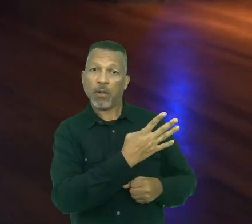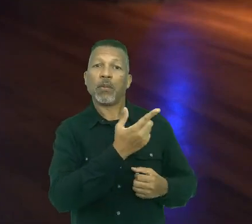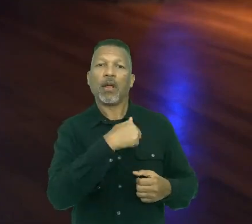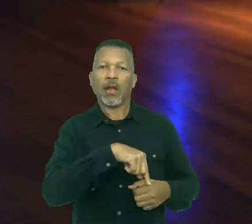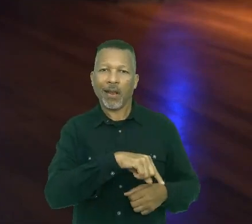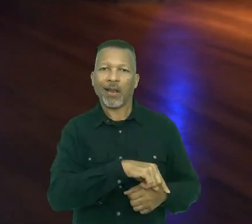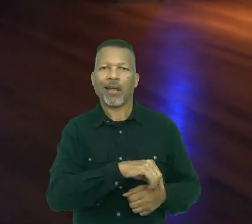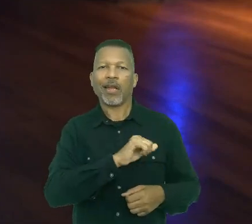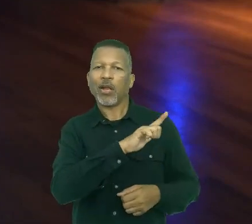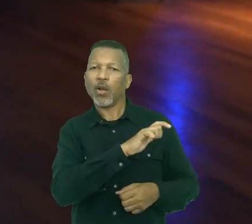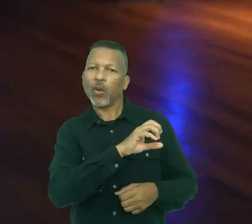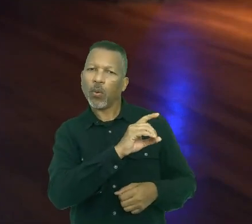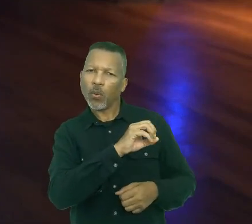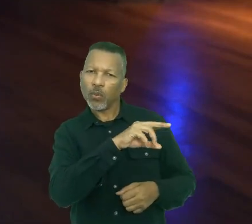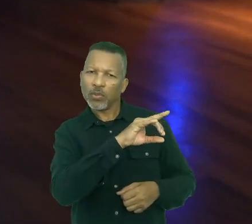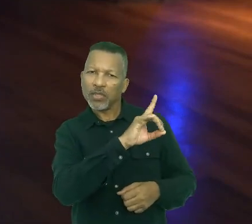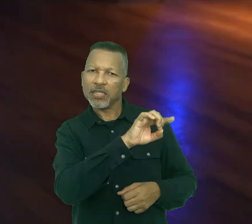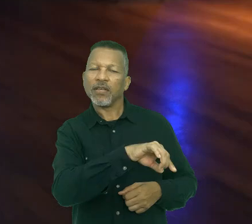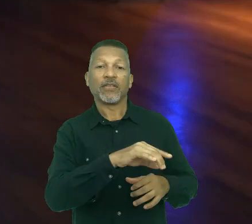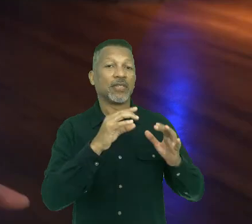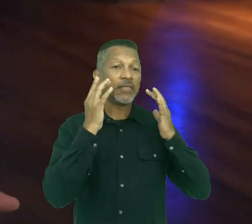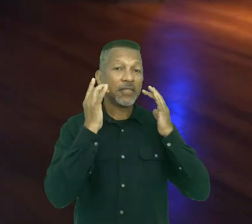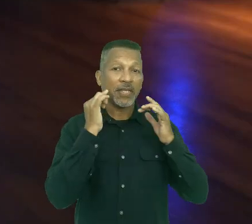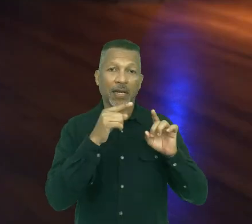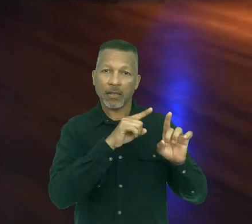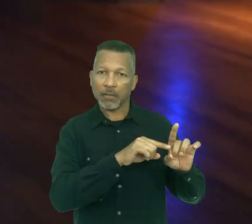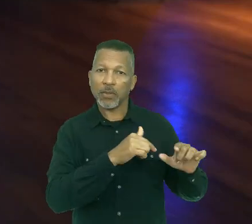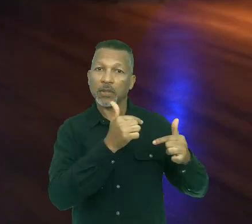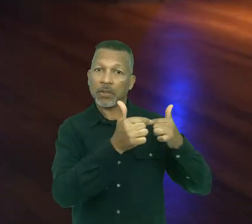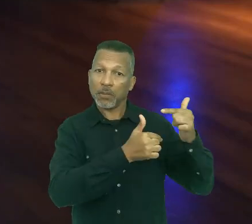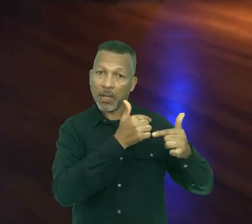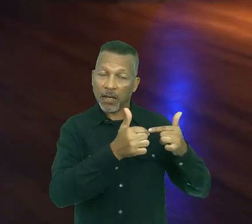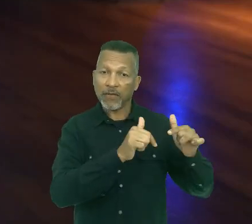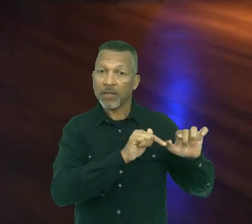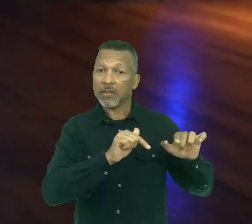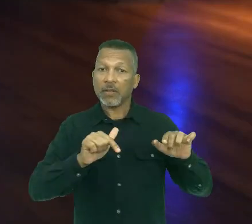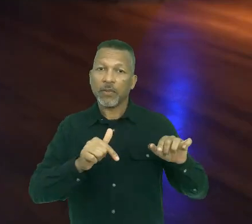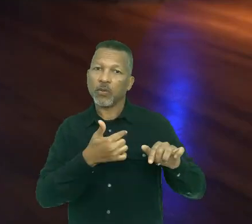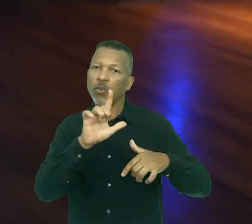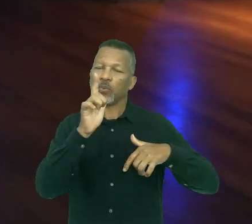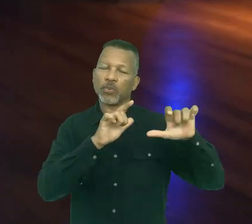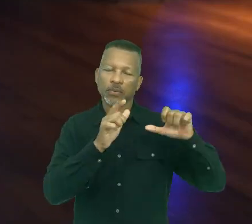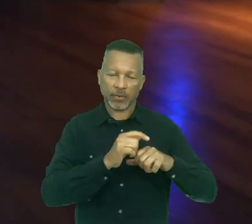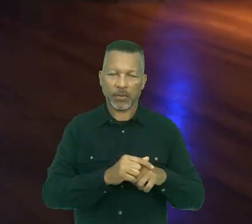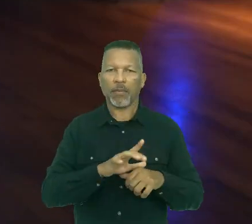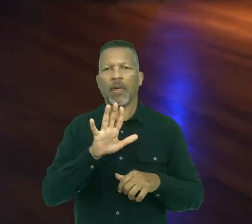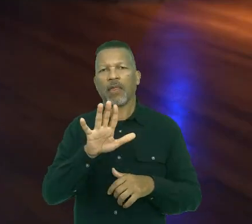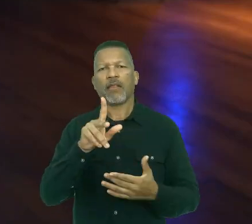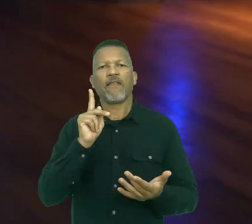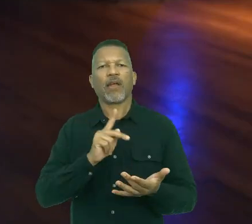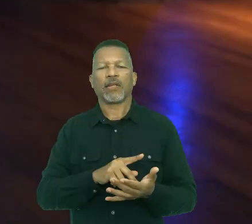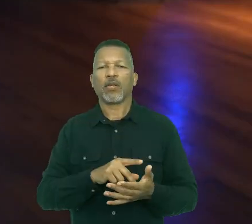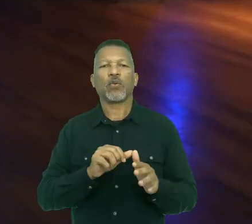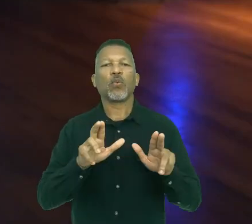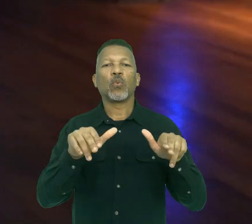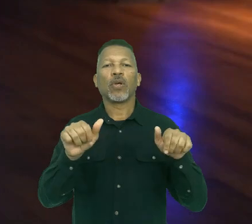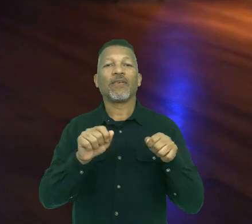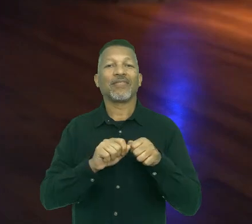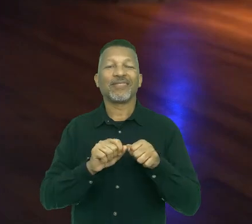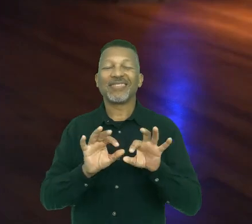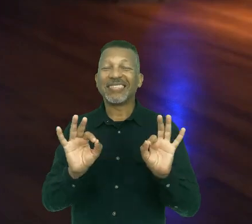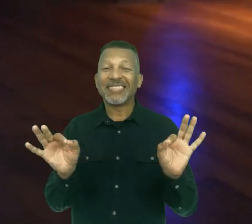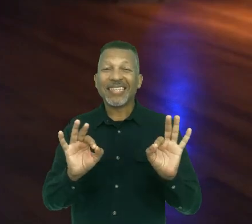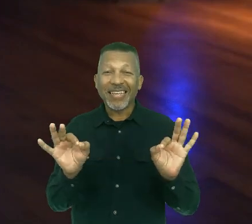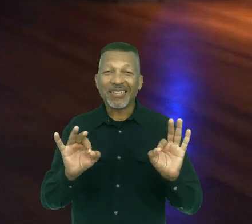Londres, eu fazia teatro no final de semana, mas eu trabalhei durante a semana em outras coisas. Mas a bem verdade é que eu nunca fiz nada além de teatro, além de